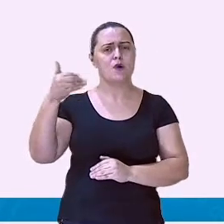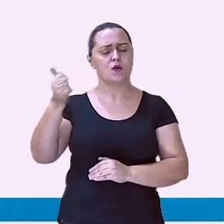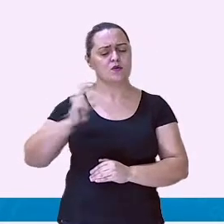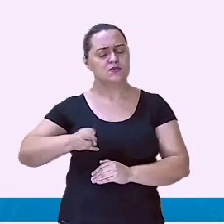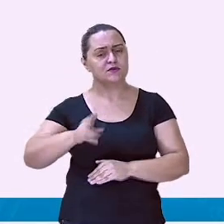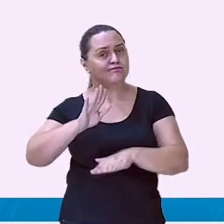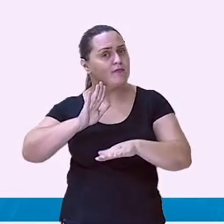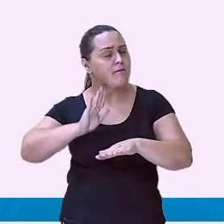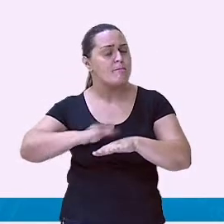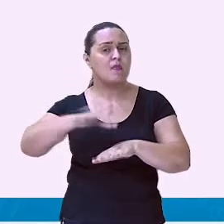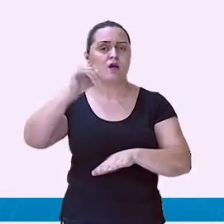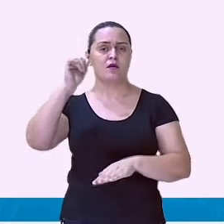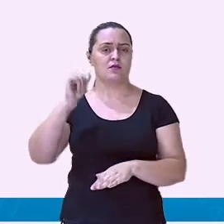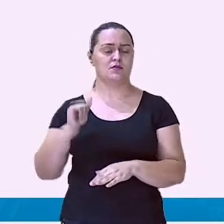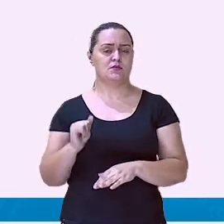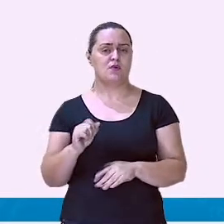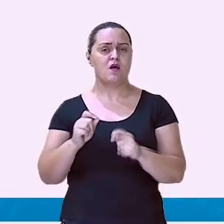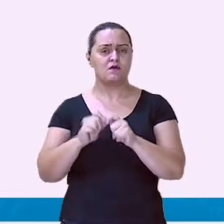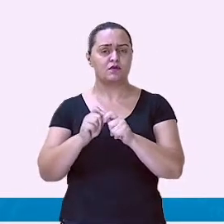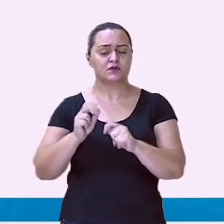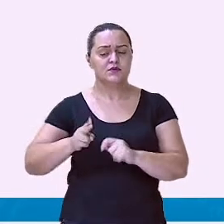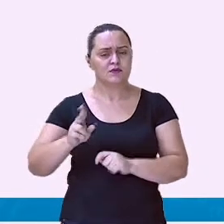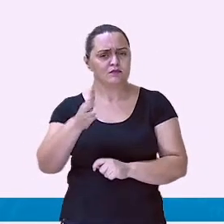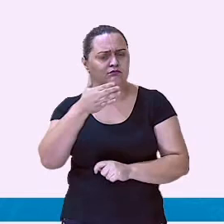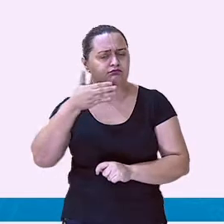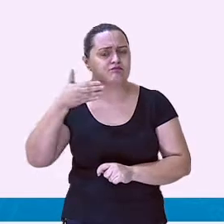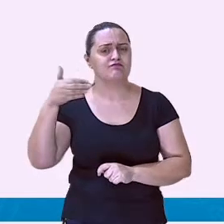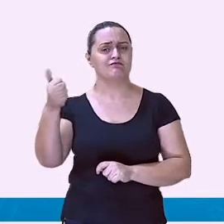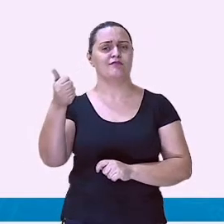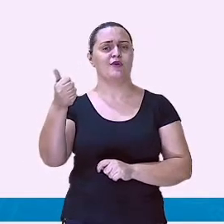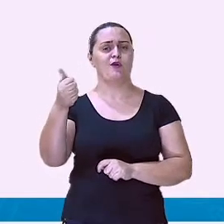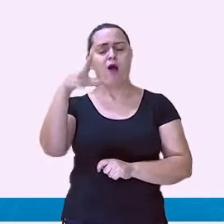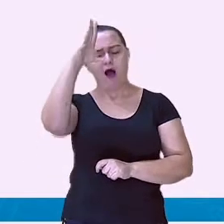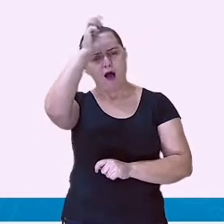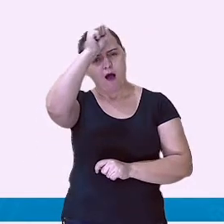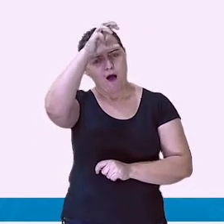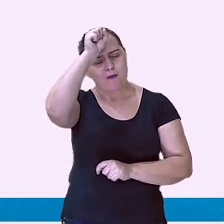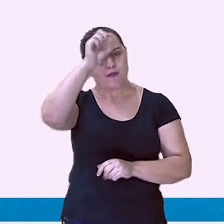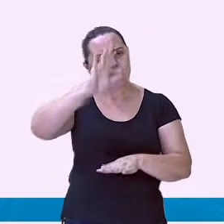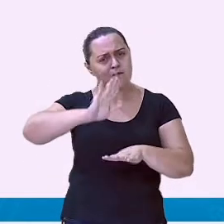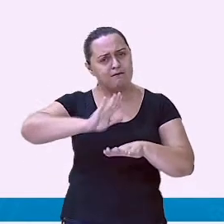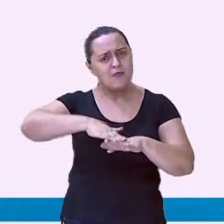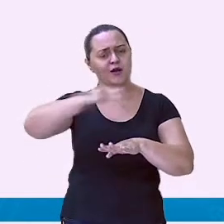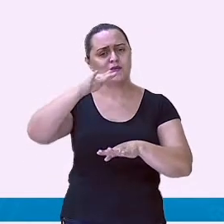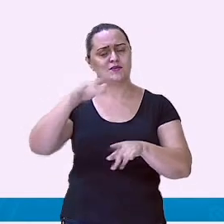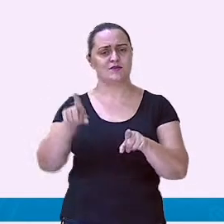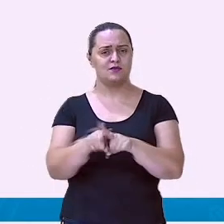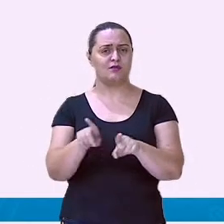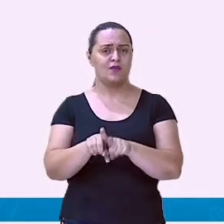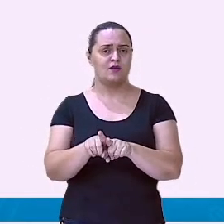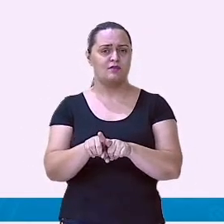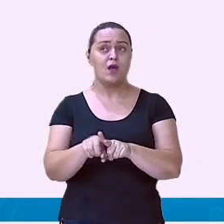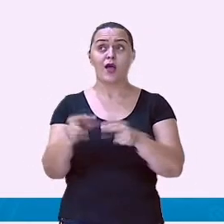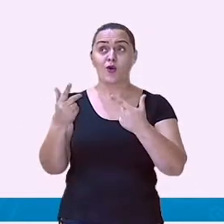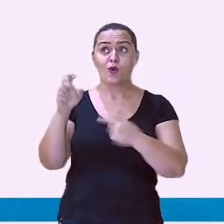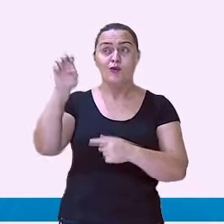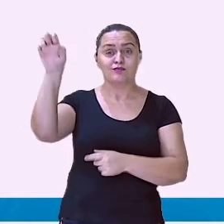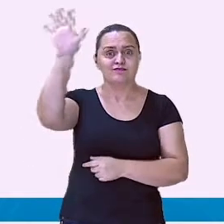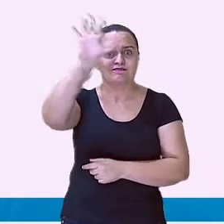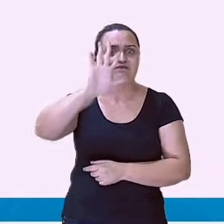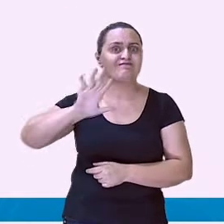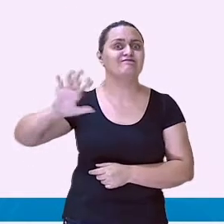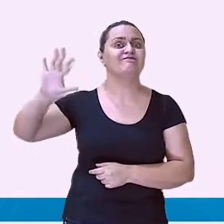fazer sempre o melhor. E graças a esse sentimento